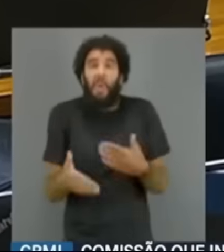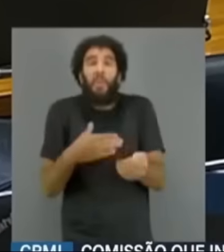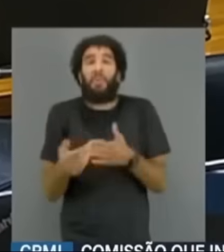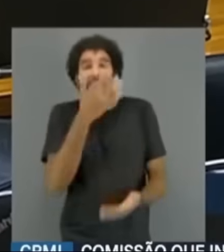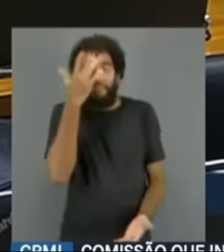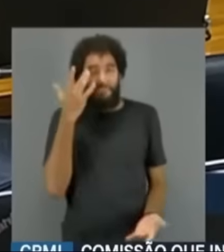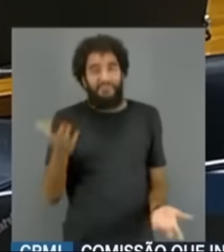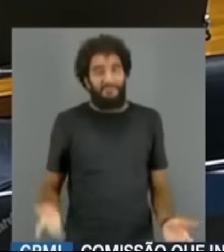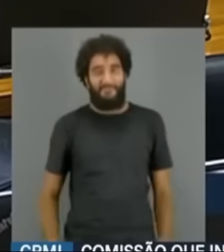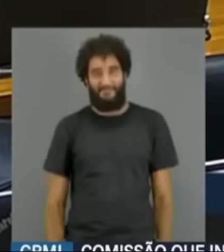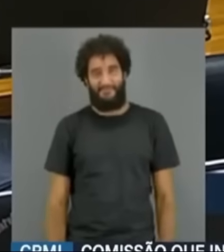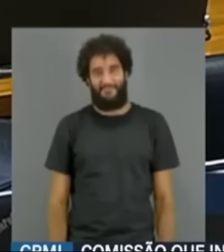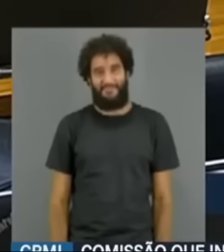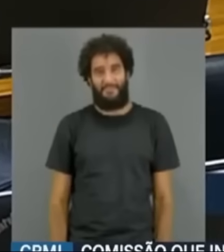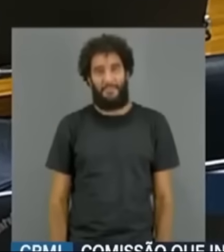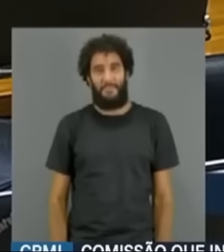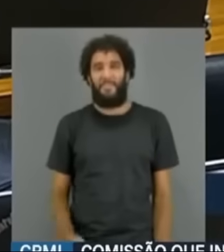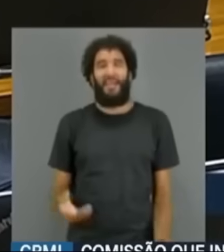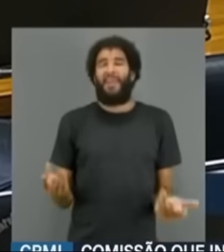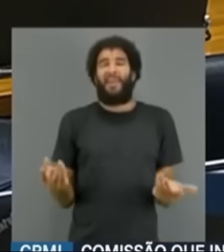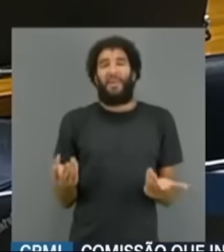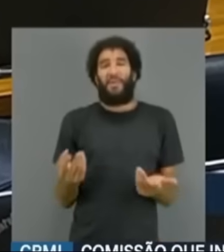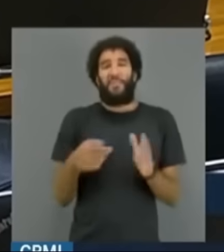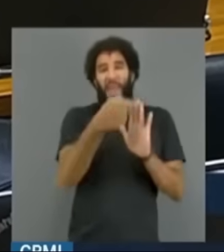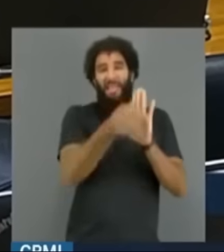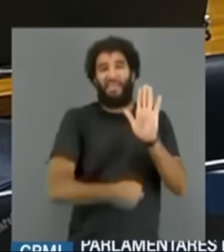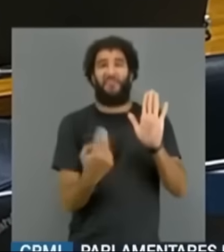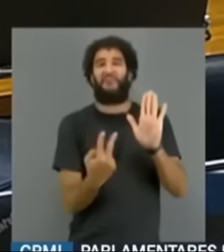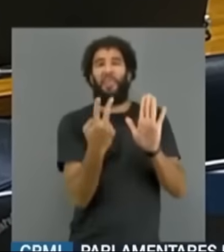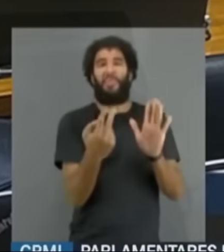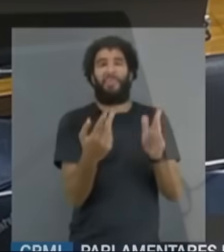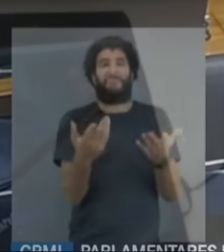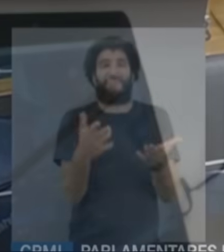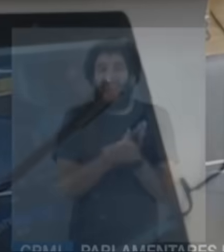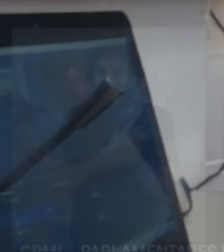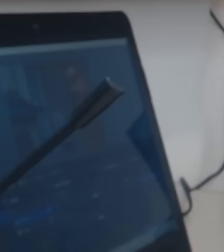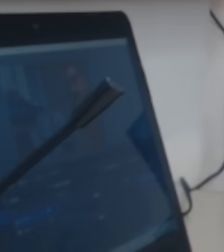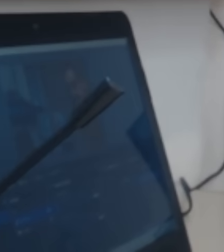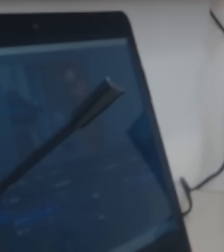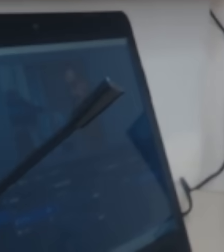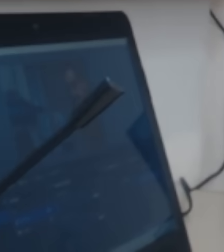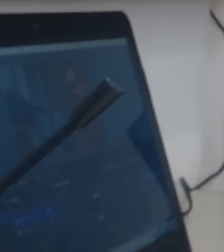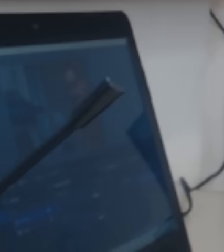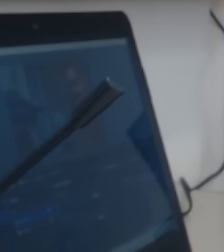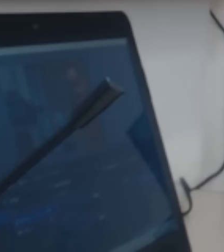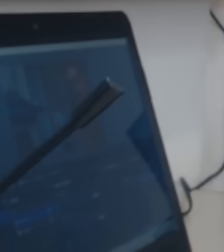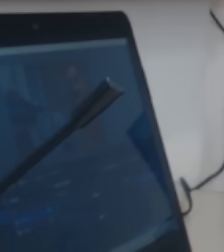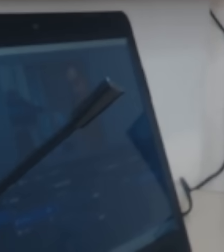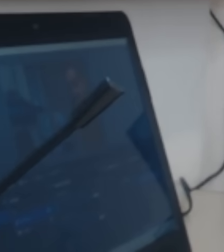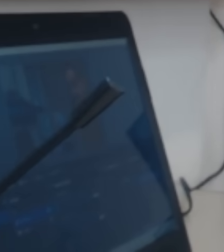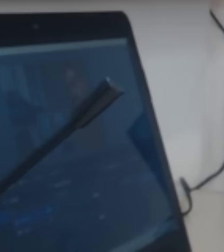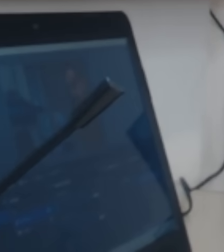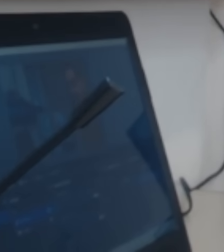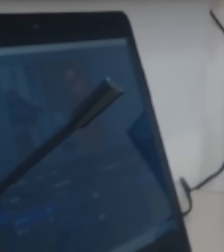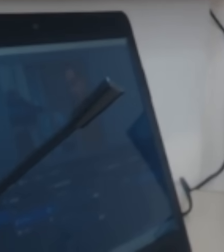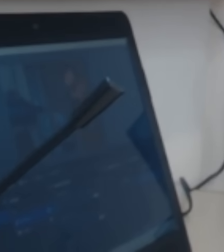recomendar. Qual é o valor do relatório? Nenhum. Nenhum? Será